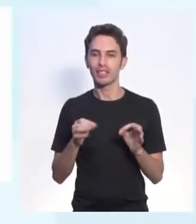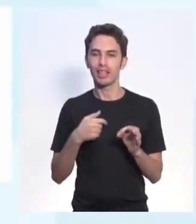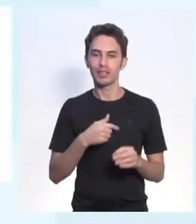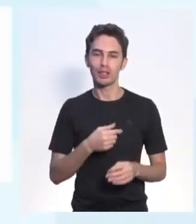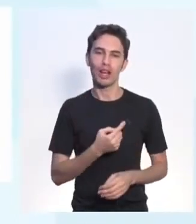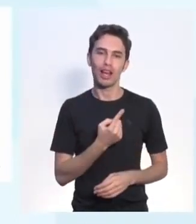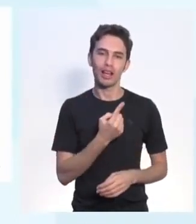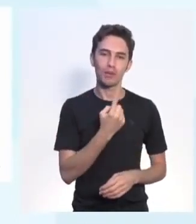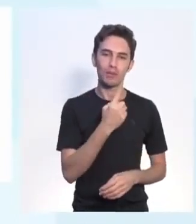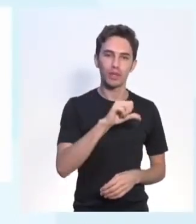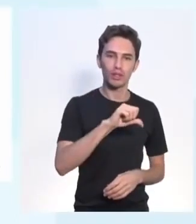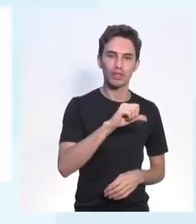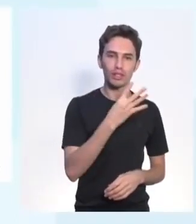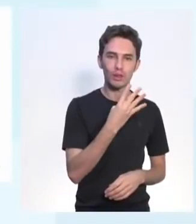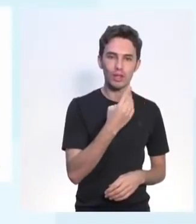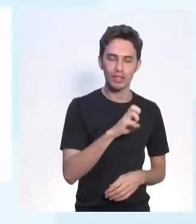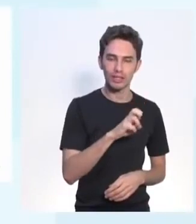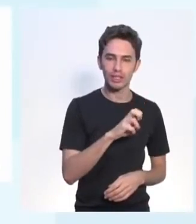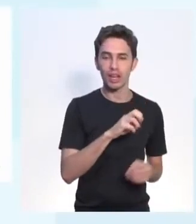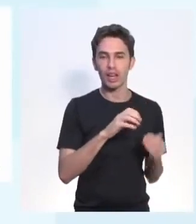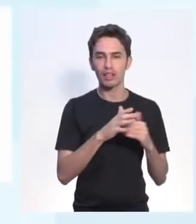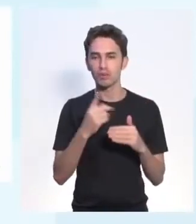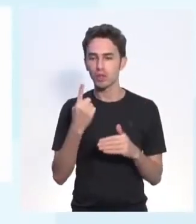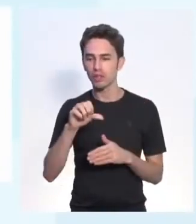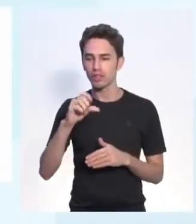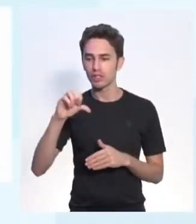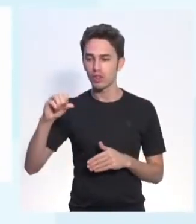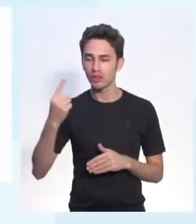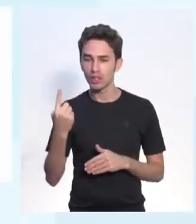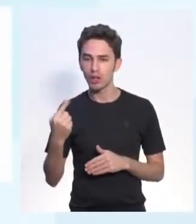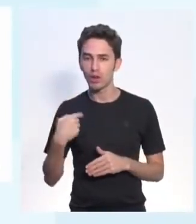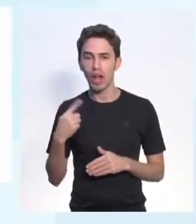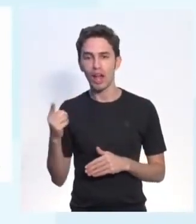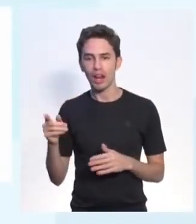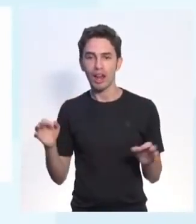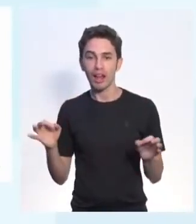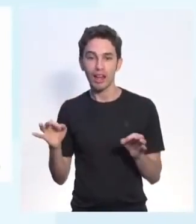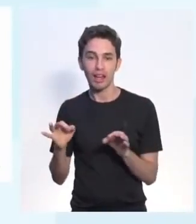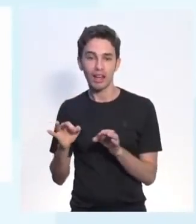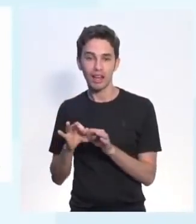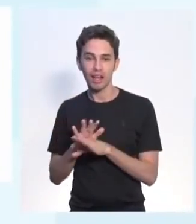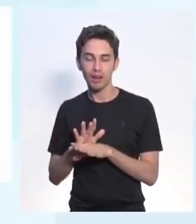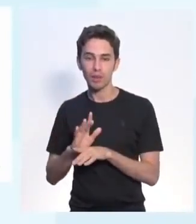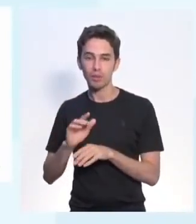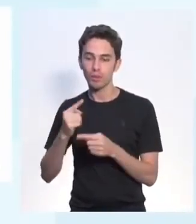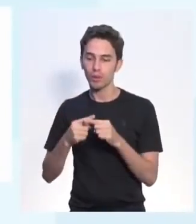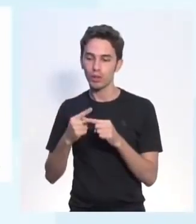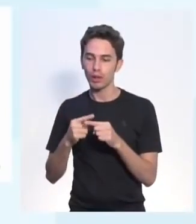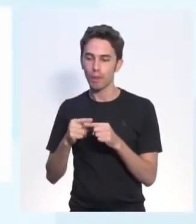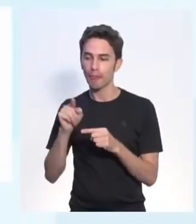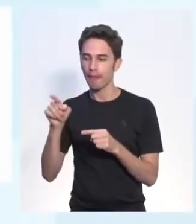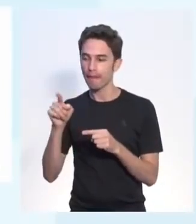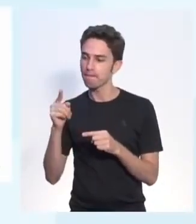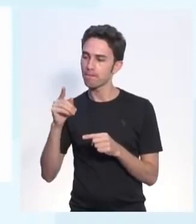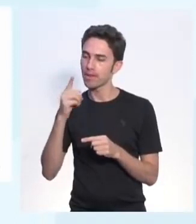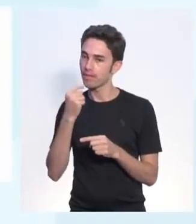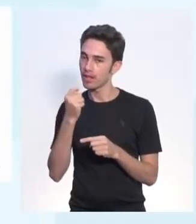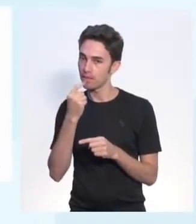1945-1991, o comunismo soviético aí simbolizado pela cor vermelha e o